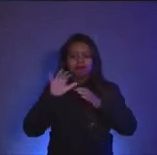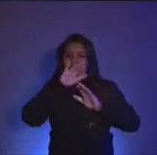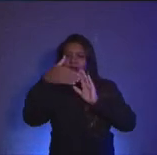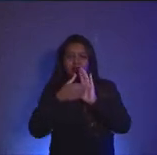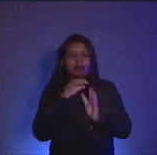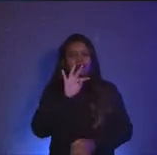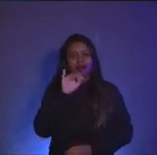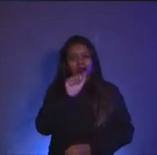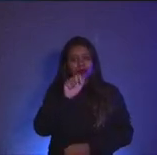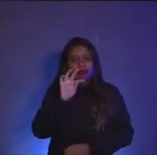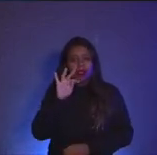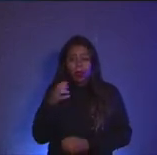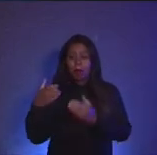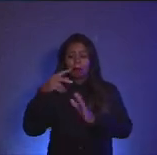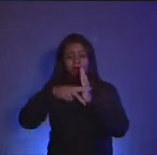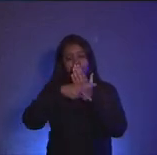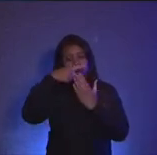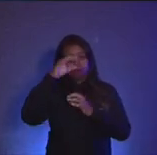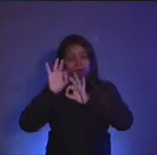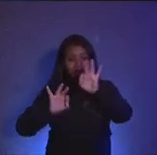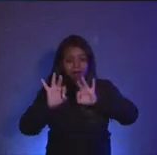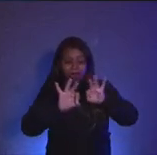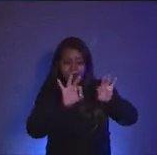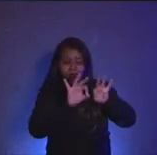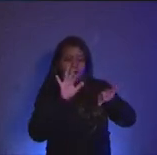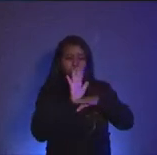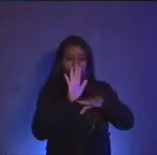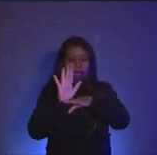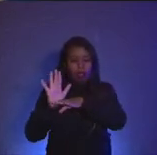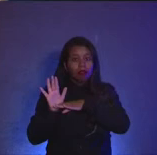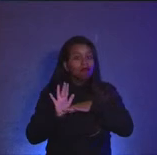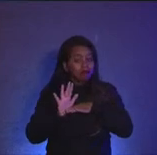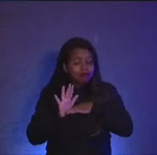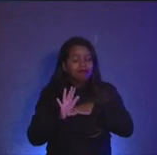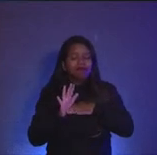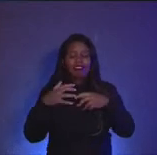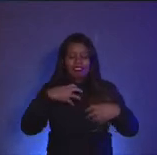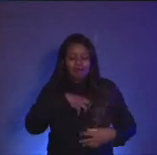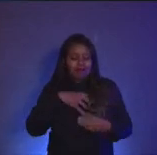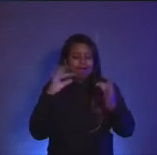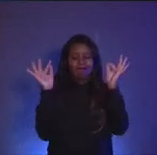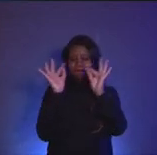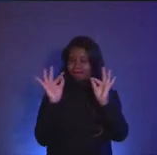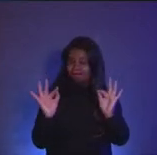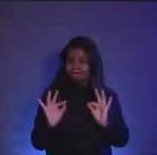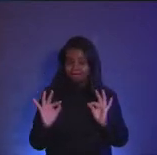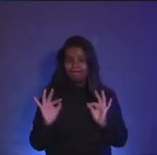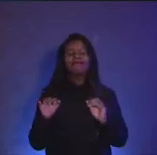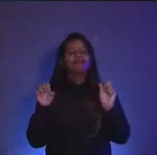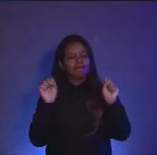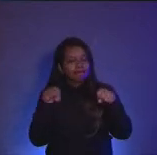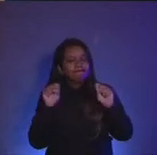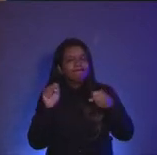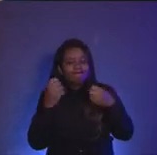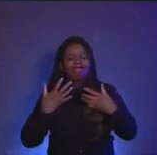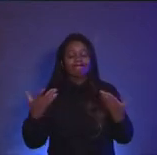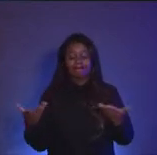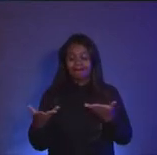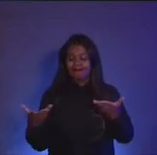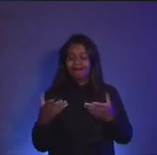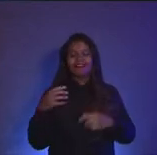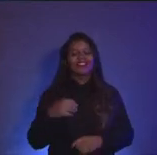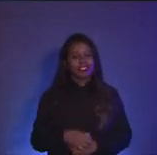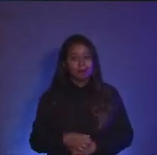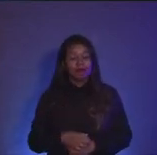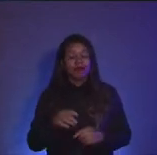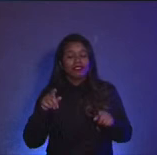participou dessa produção. Eu pessoalmente fico muito feliz de estar aqui, né? A gente fez esse material, a gente